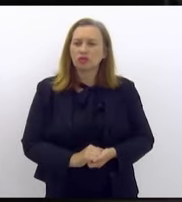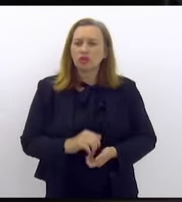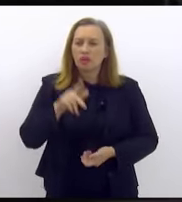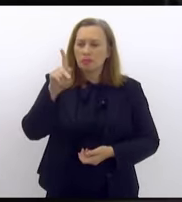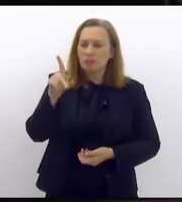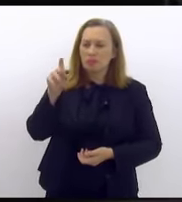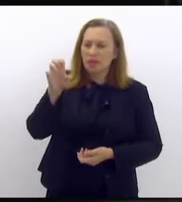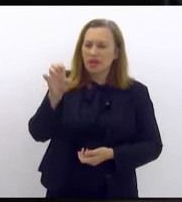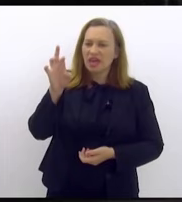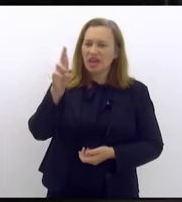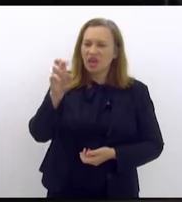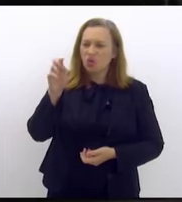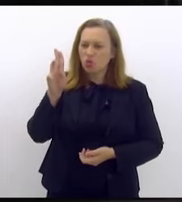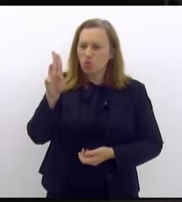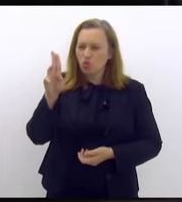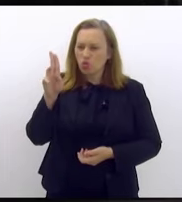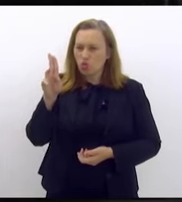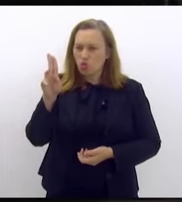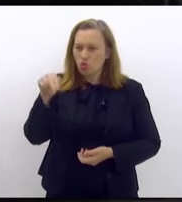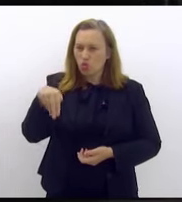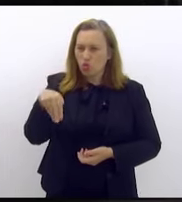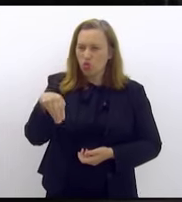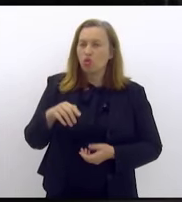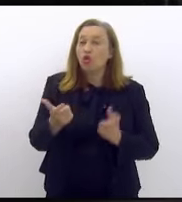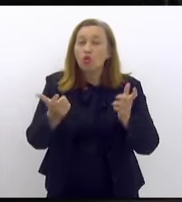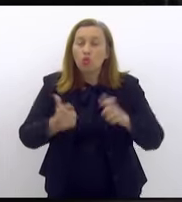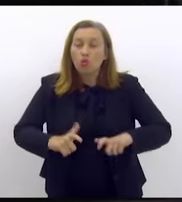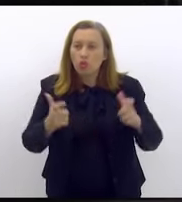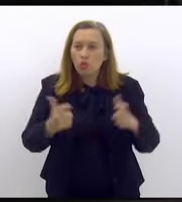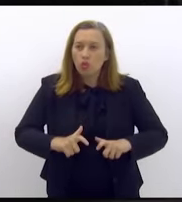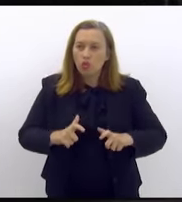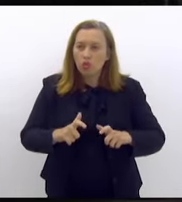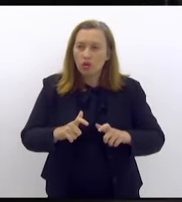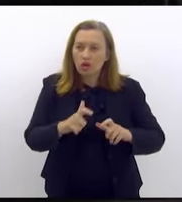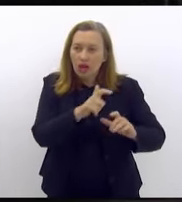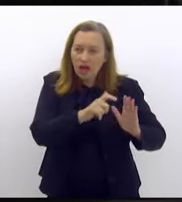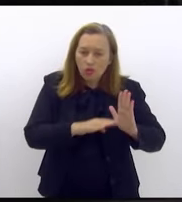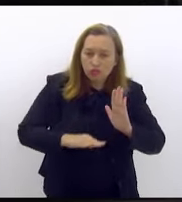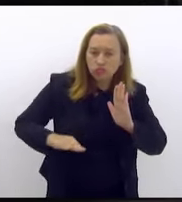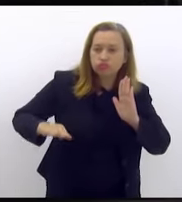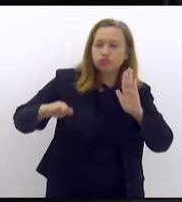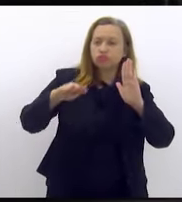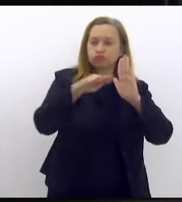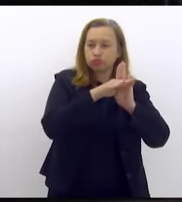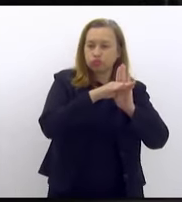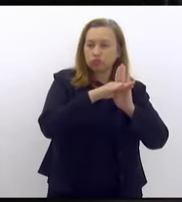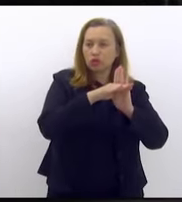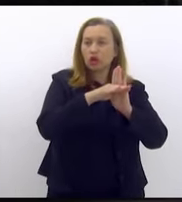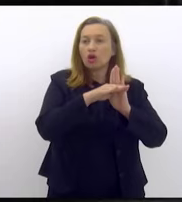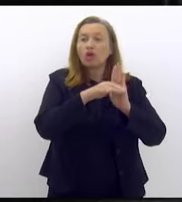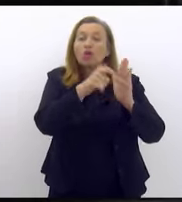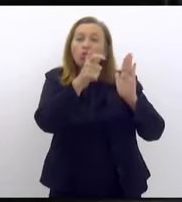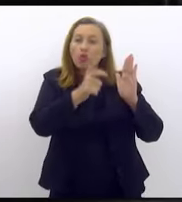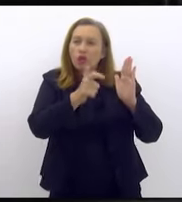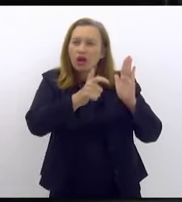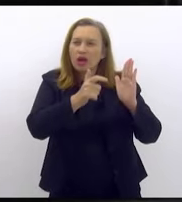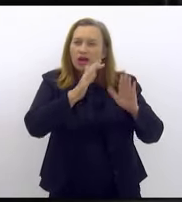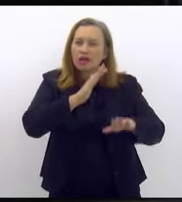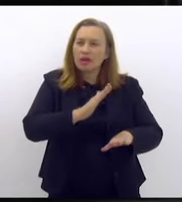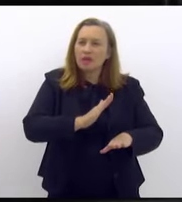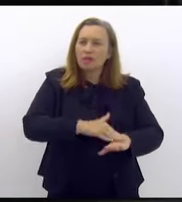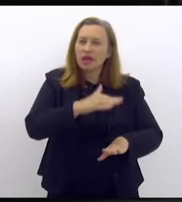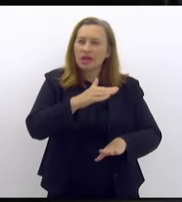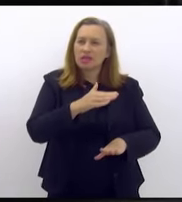o ambiente escolar como o local no topo da lista dos locais em que os brasileiros mais